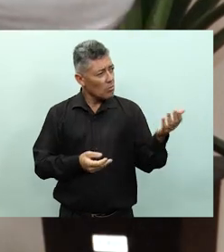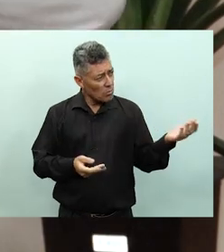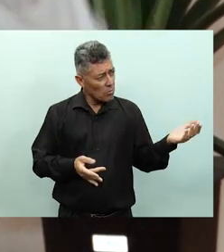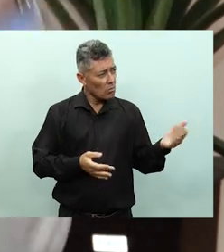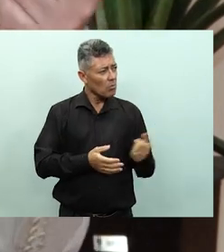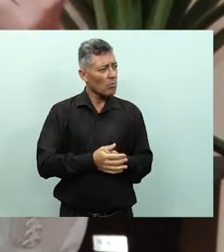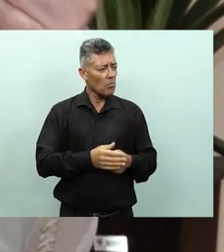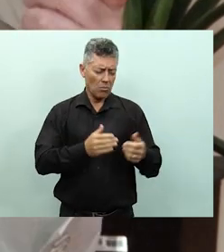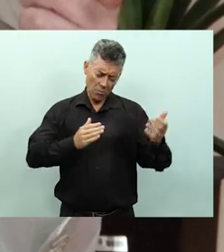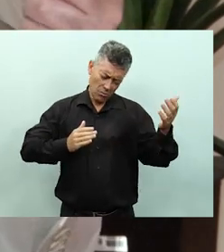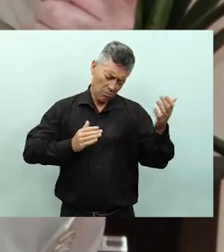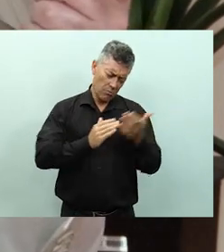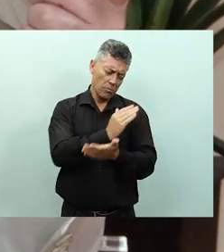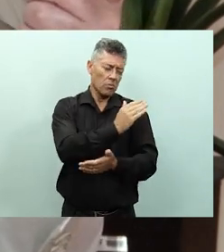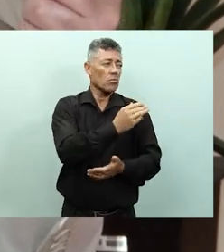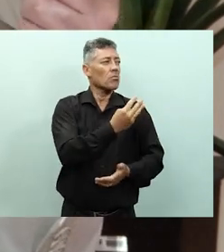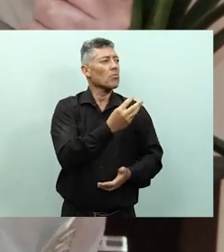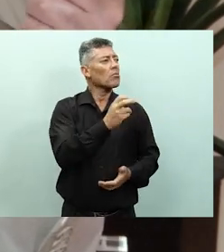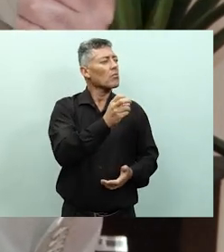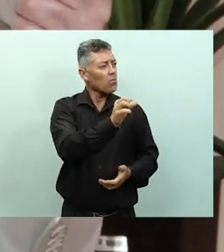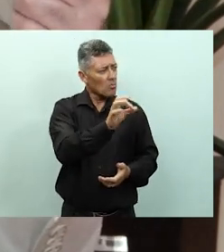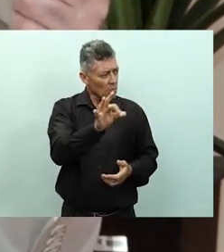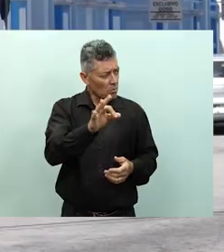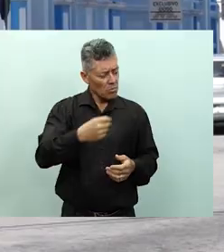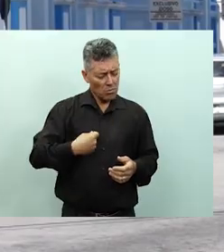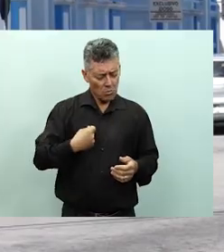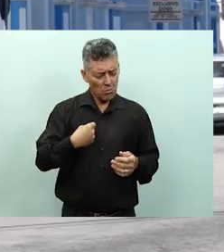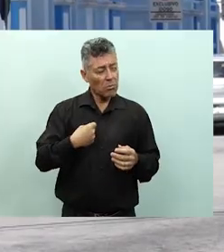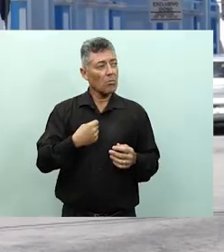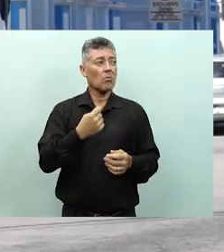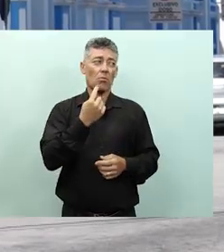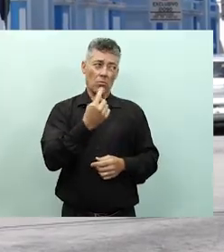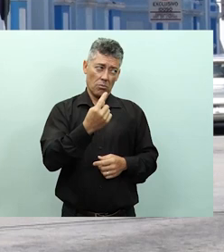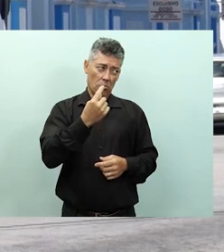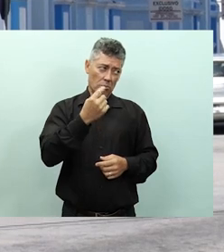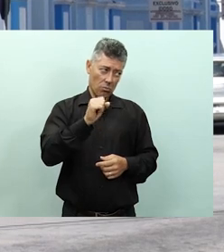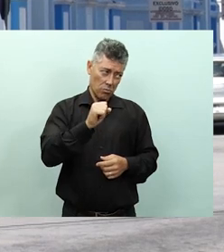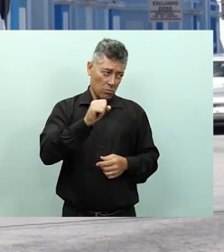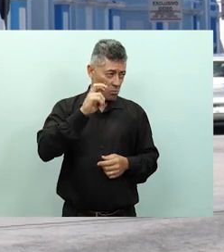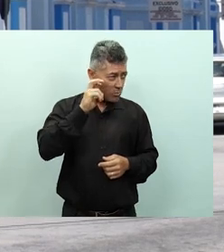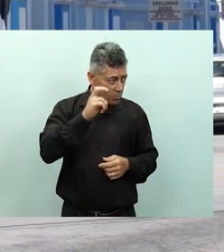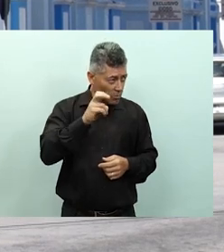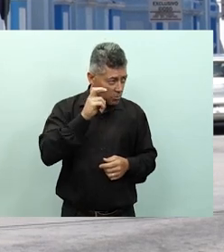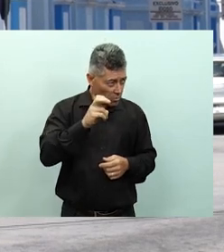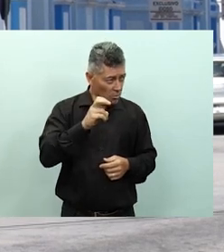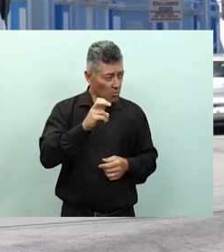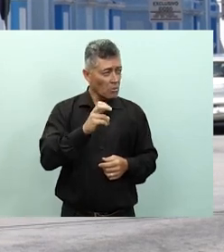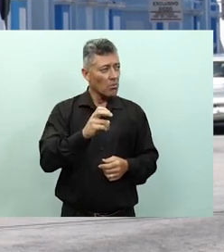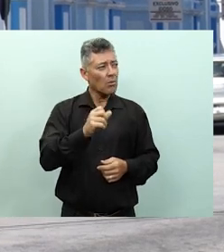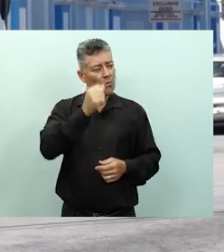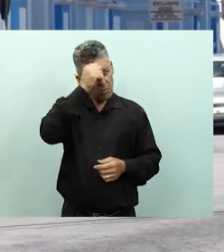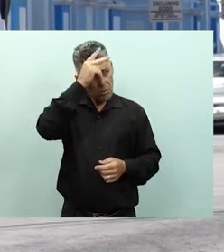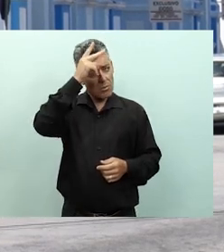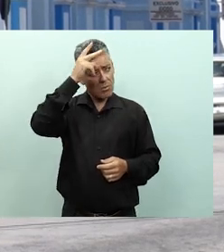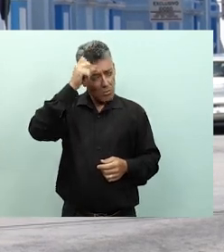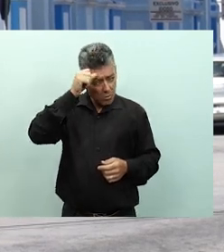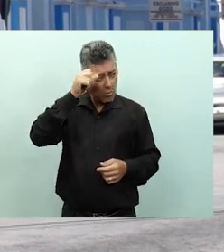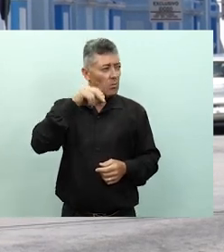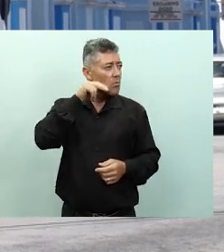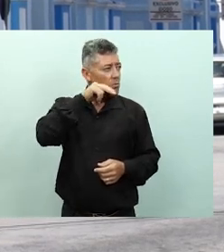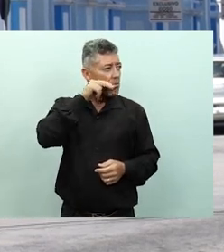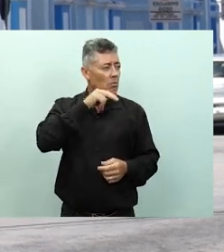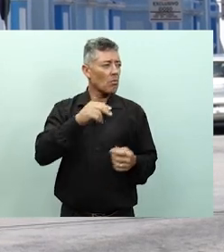uma guinada de 360 graus na vida dela. Em 1985, disputou a Prefeitura de Natal